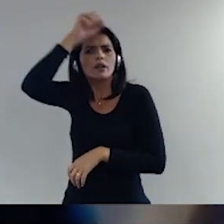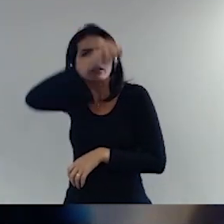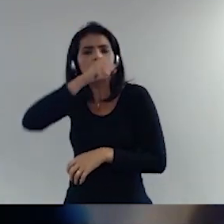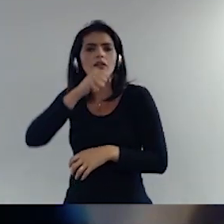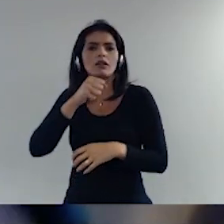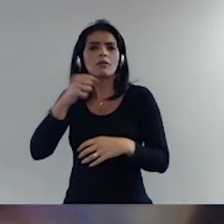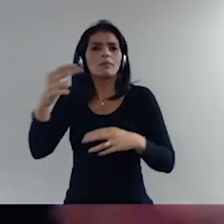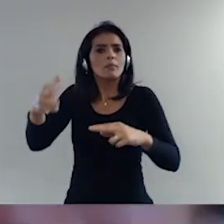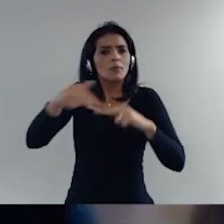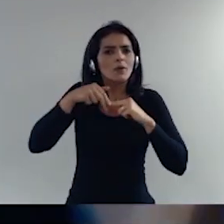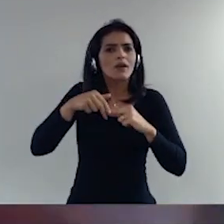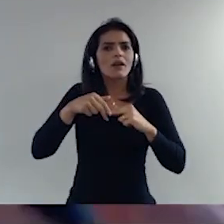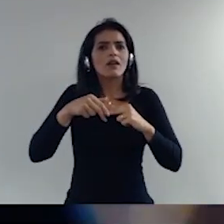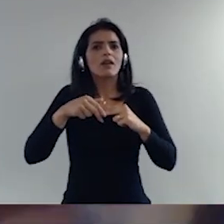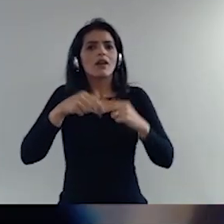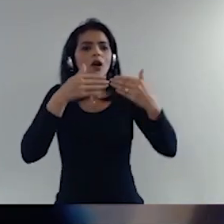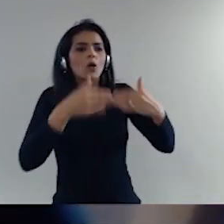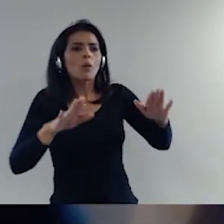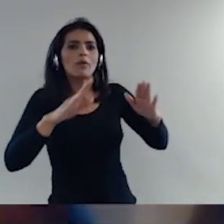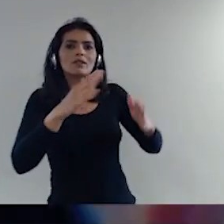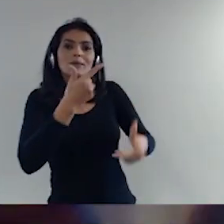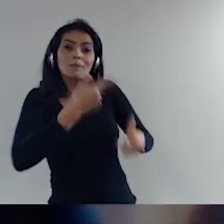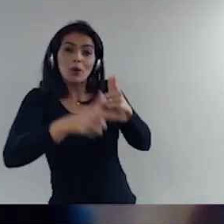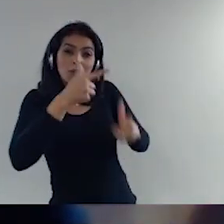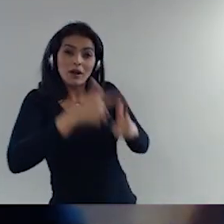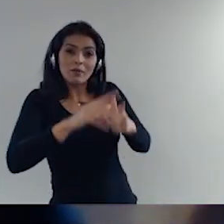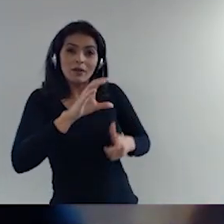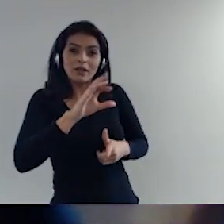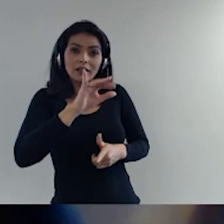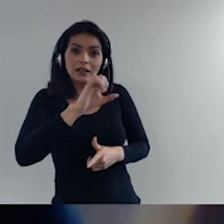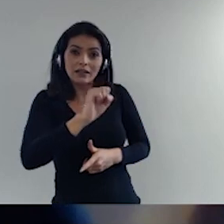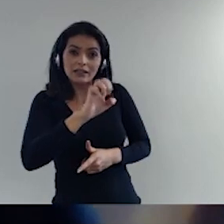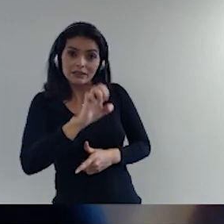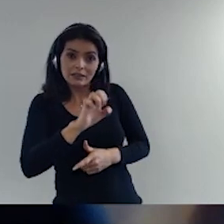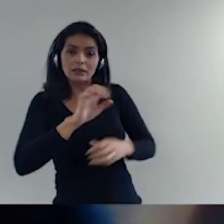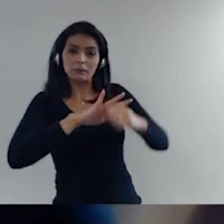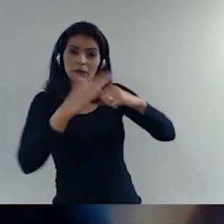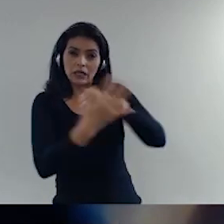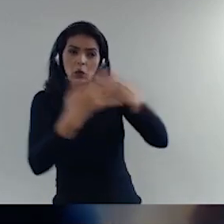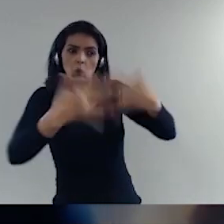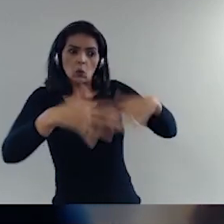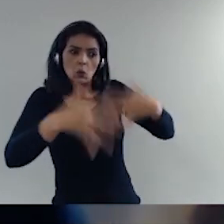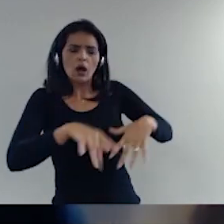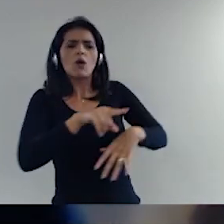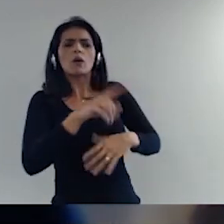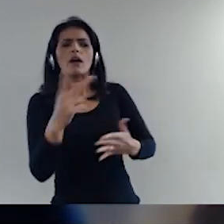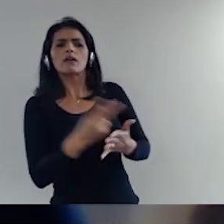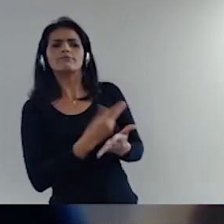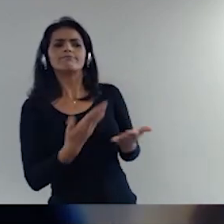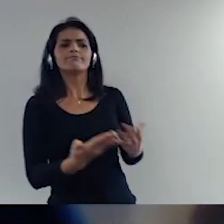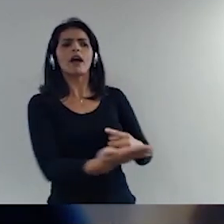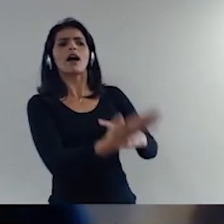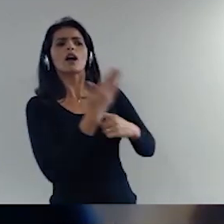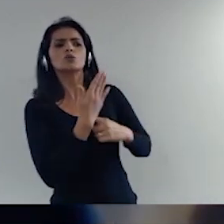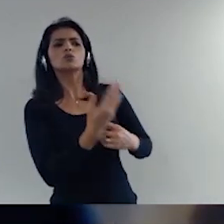da crítica, a partir da crise, a partir dessa situação pandêmica que vivemos,